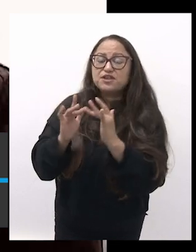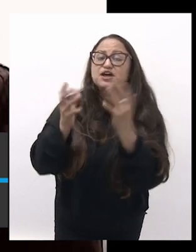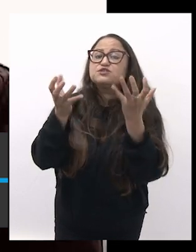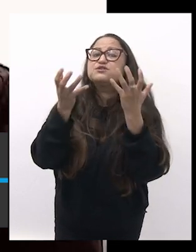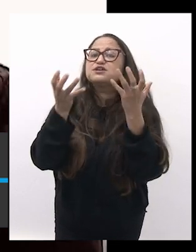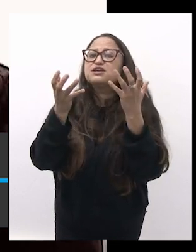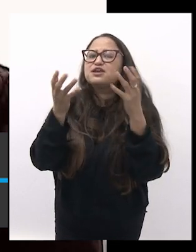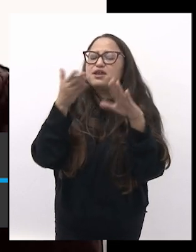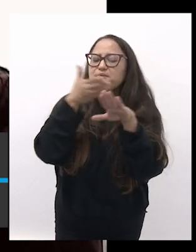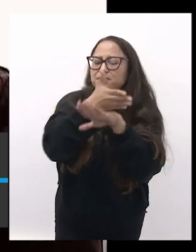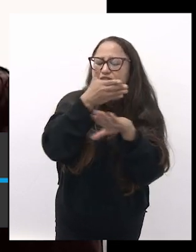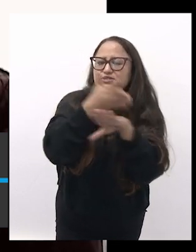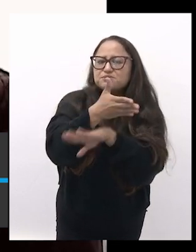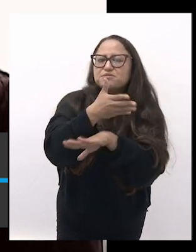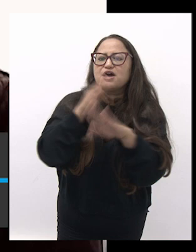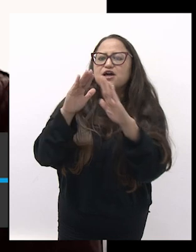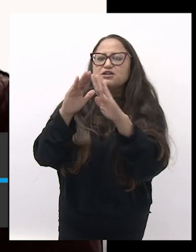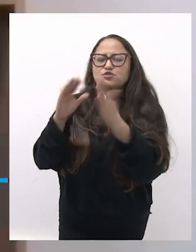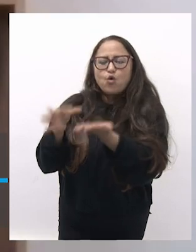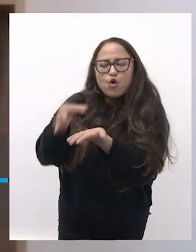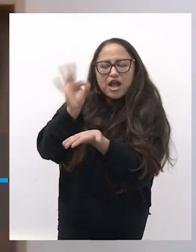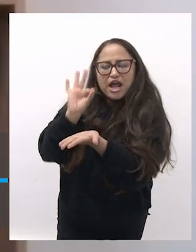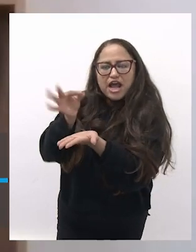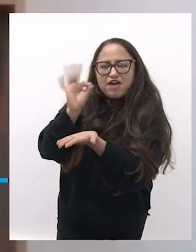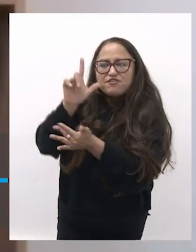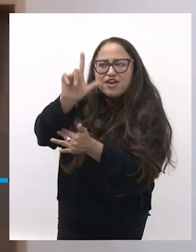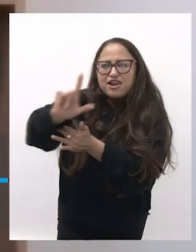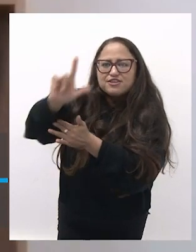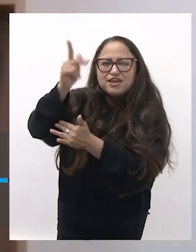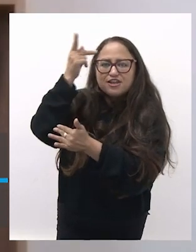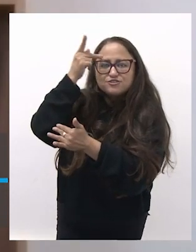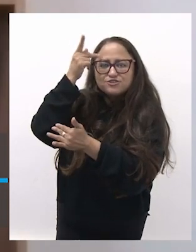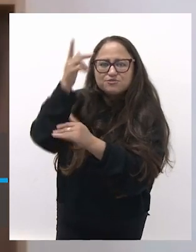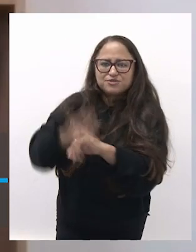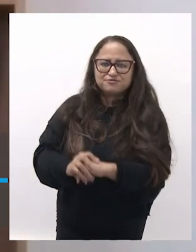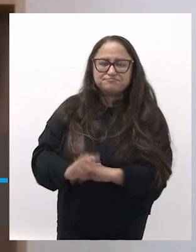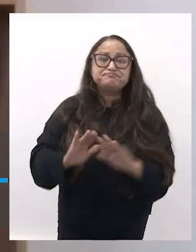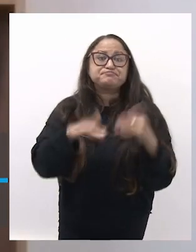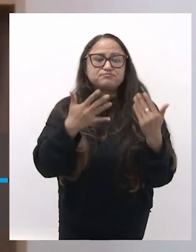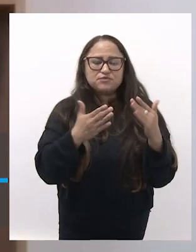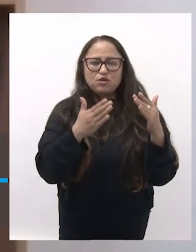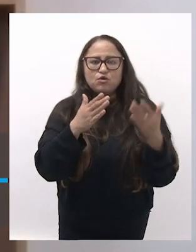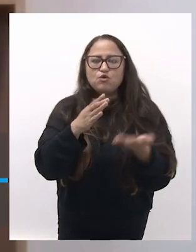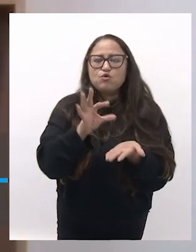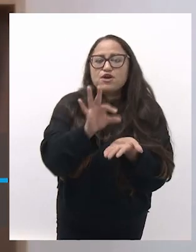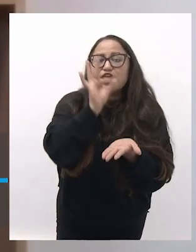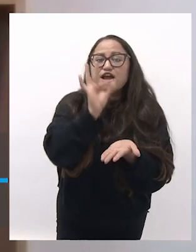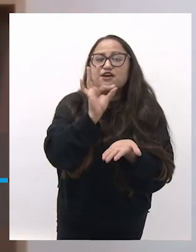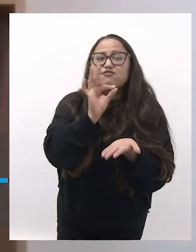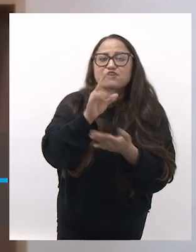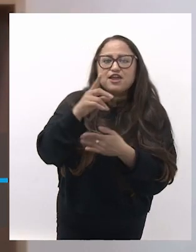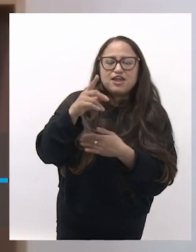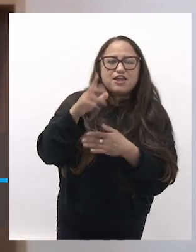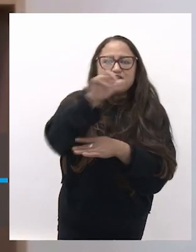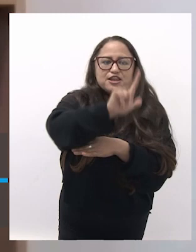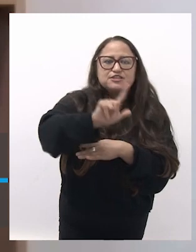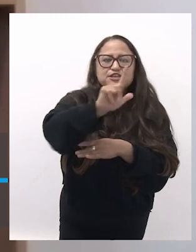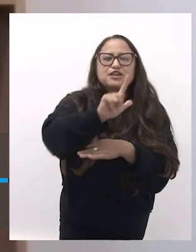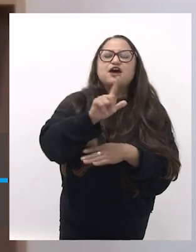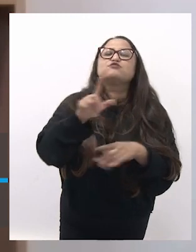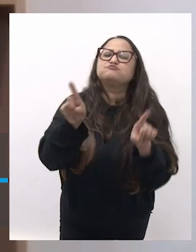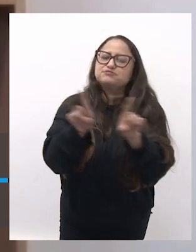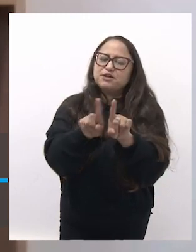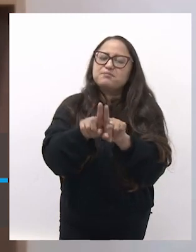participar ali do Café Literário São Paulo. Ah, que maravilha! O Café Literário ele vai continuar com edições